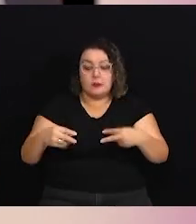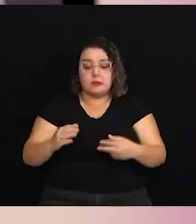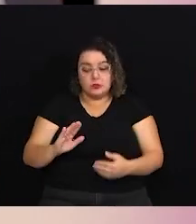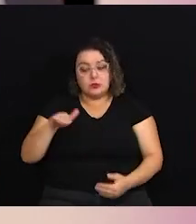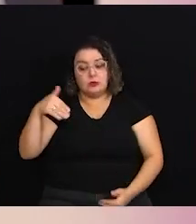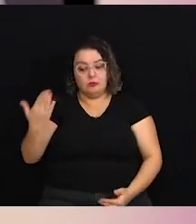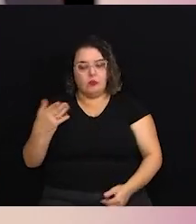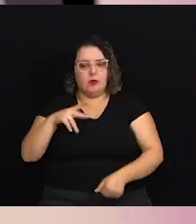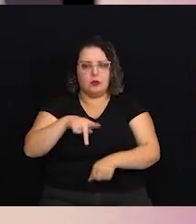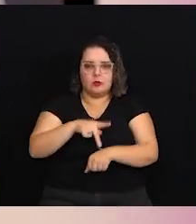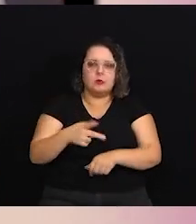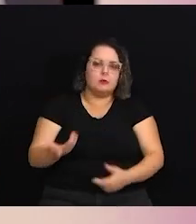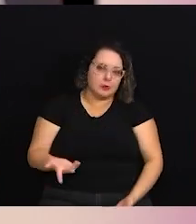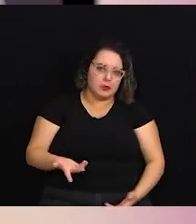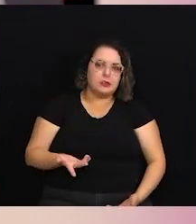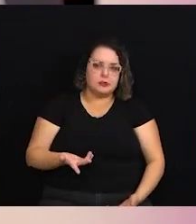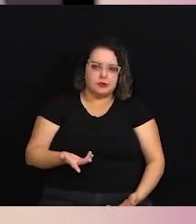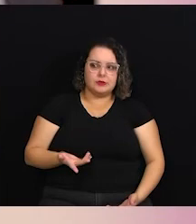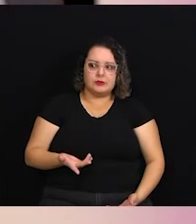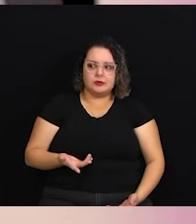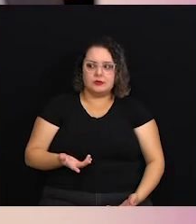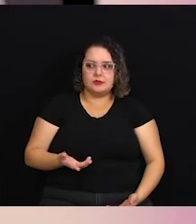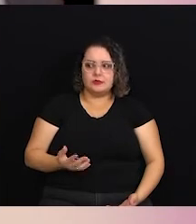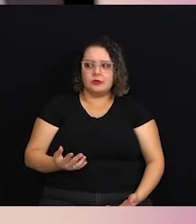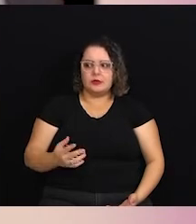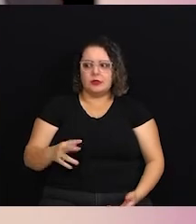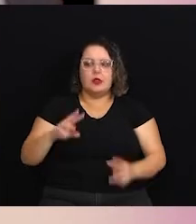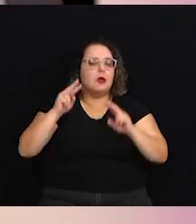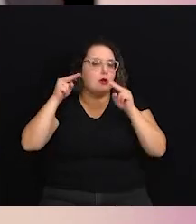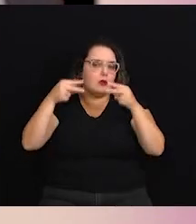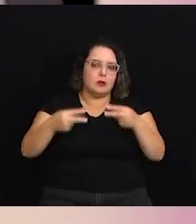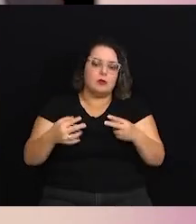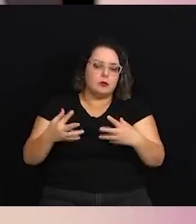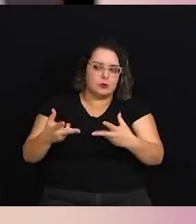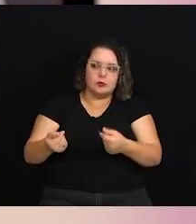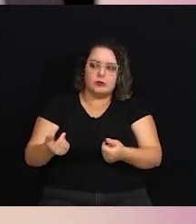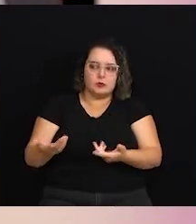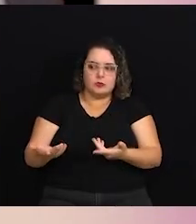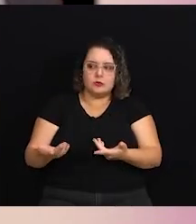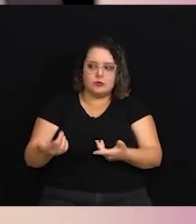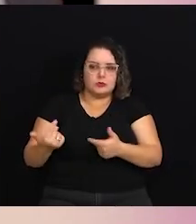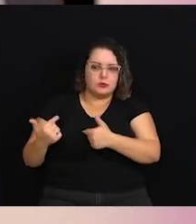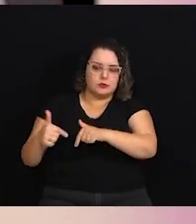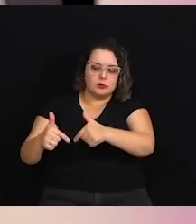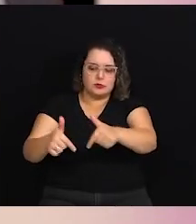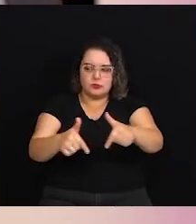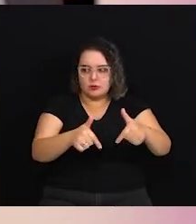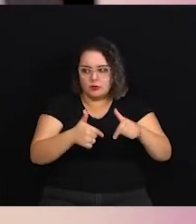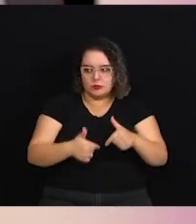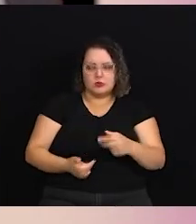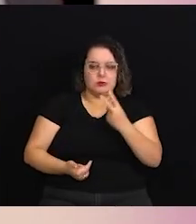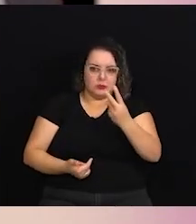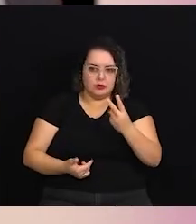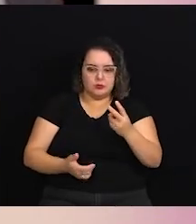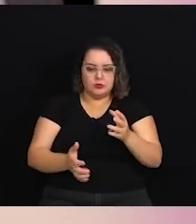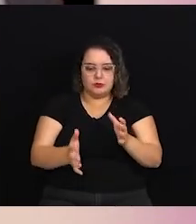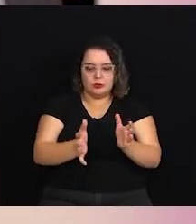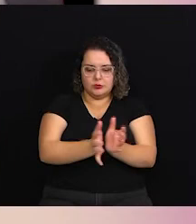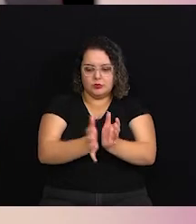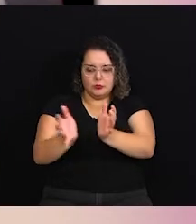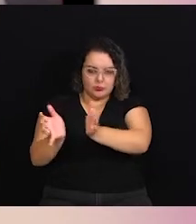e eu fui reconhecido é pelos pares é o que há são duas entidades